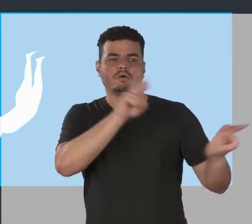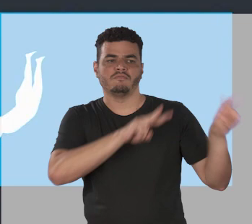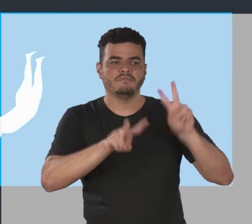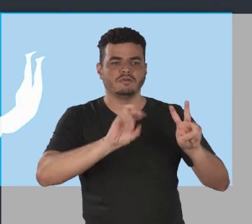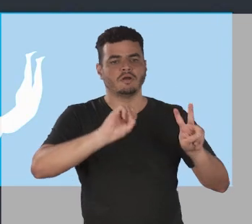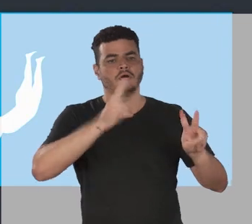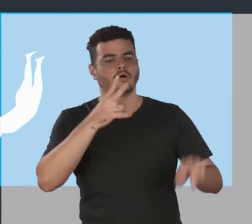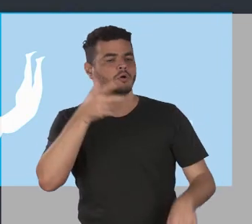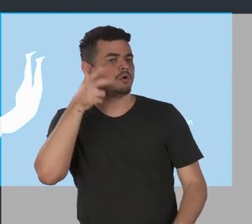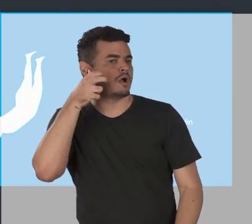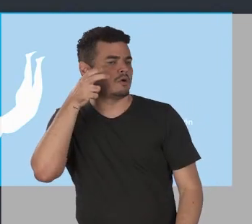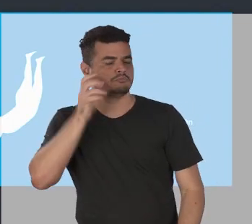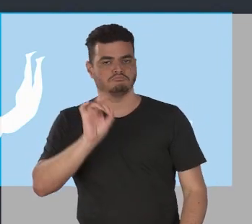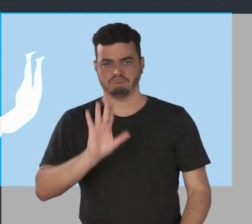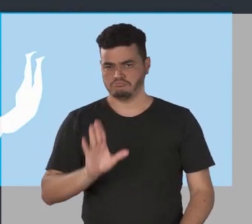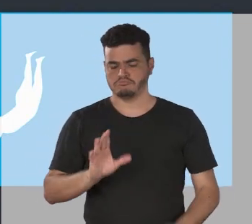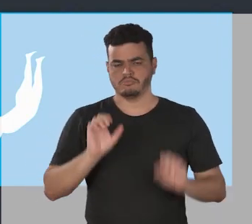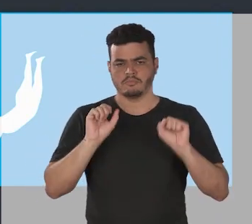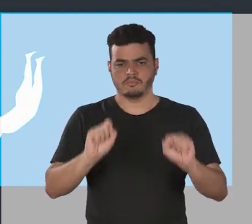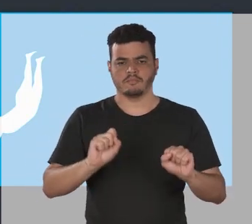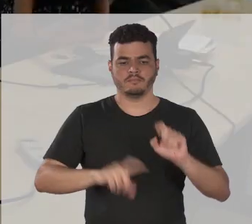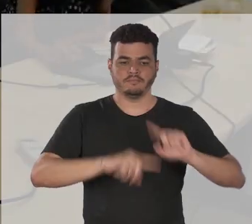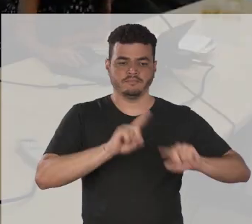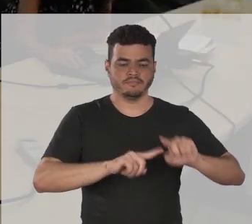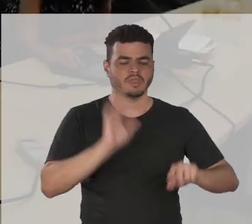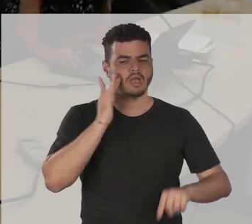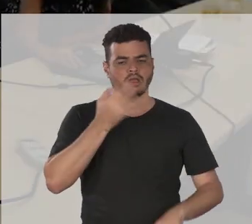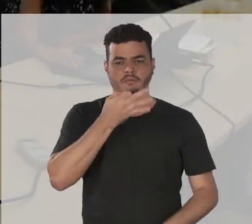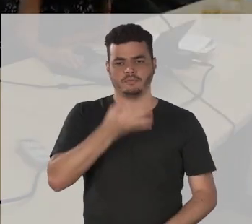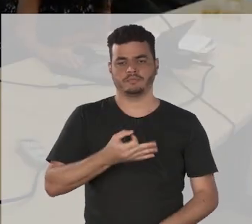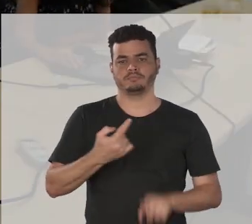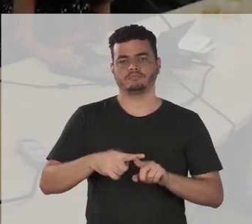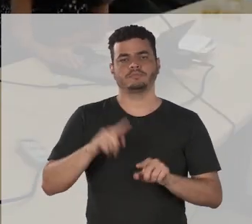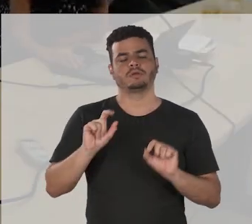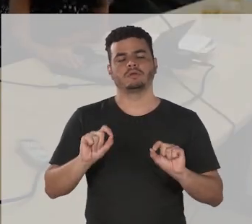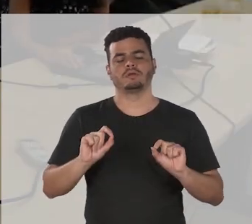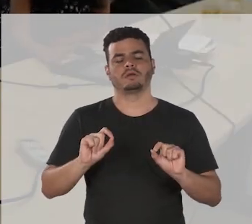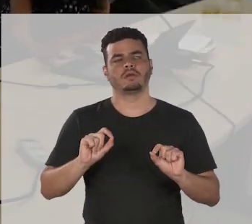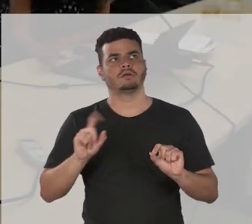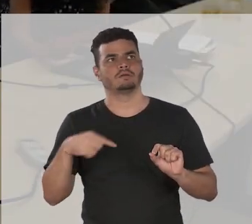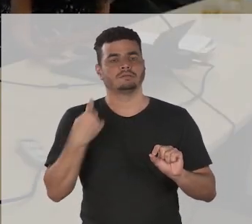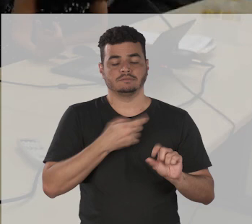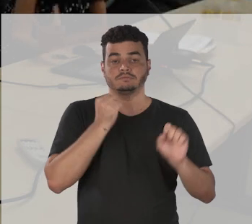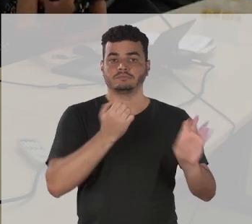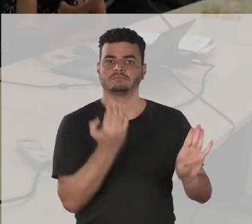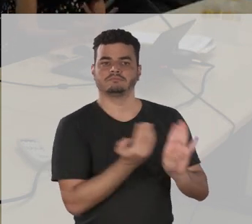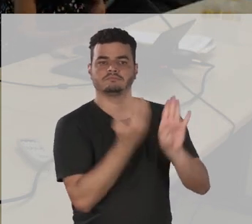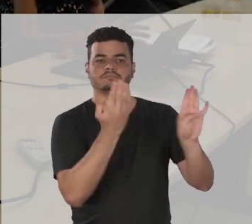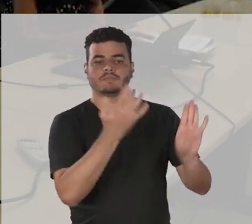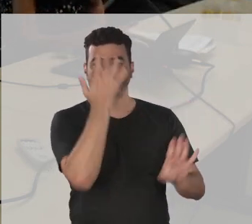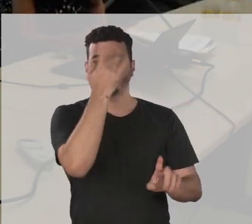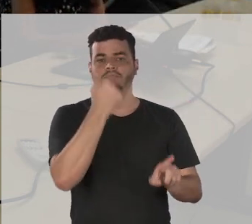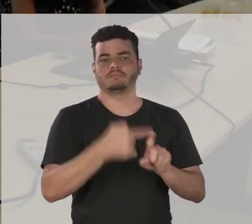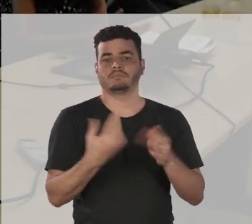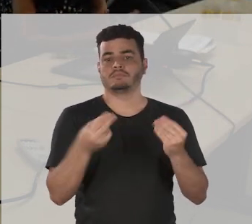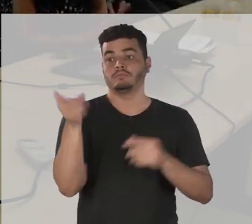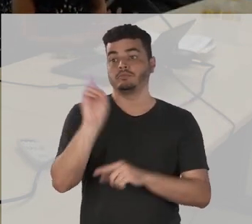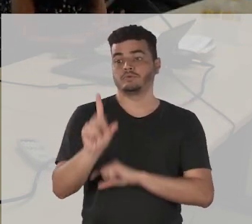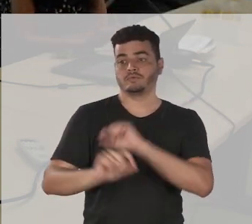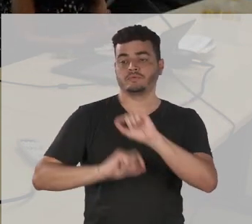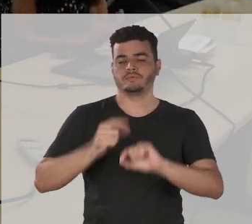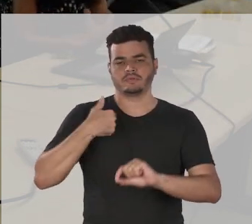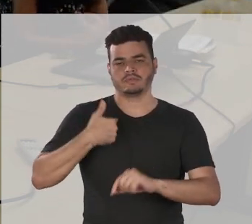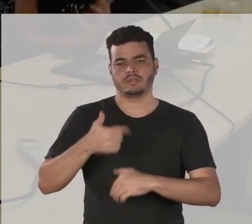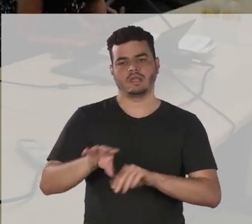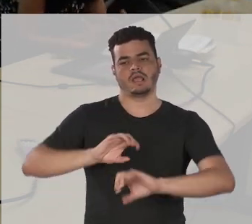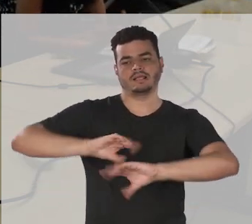você quer audiovisual, etc. Me parece que são ferramentas que são boas, porque, bom, você pode encontrar facilmente, porque